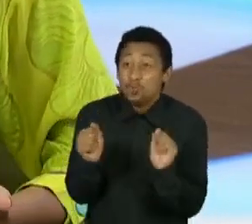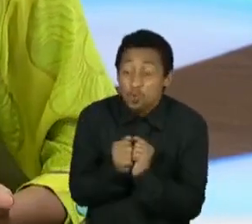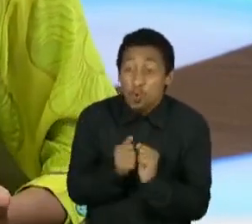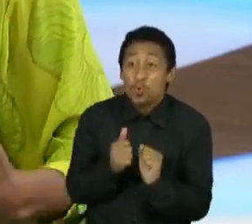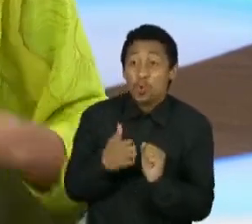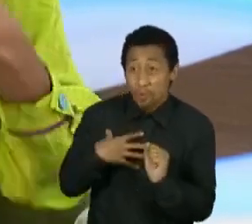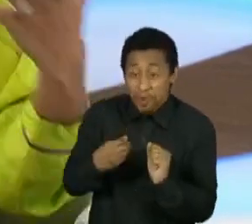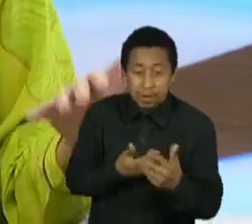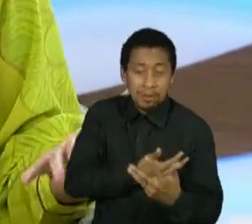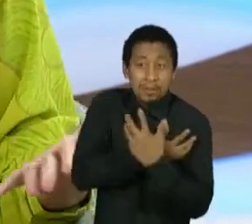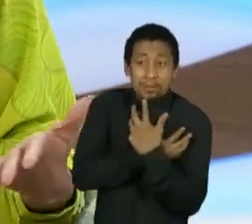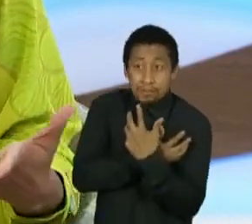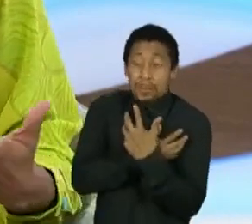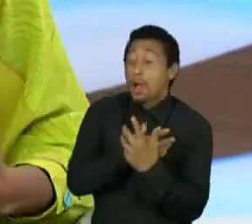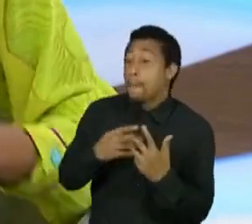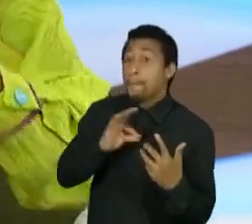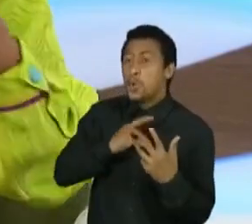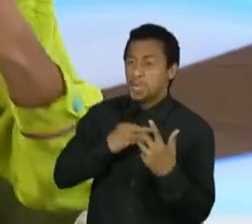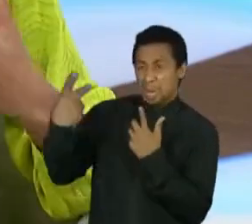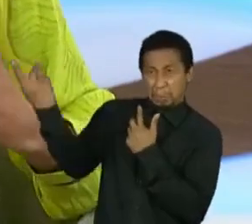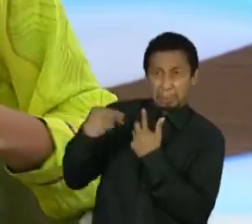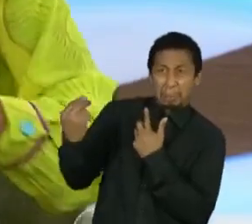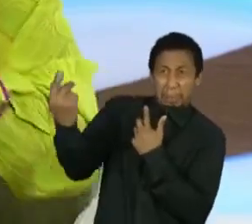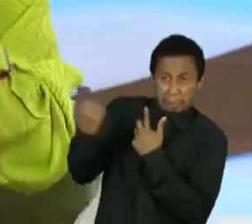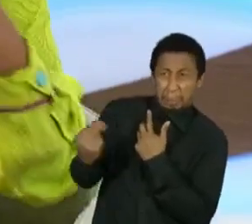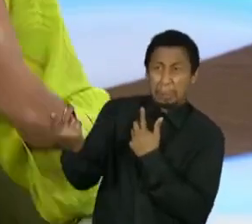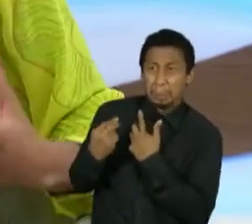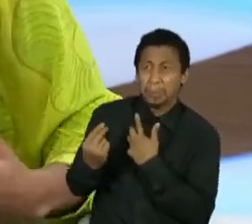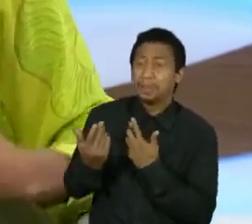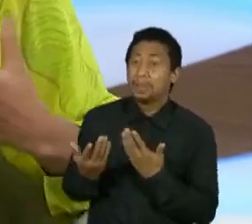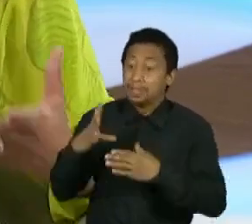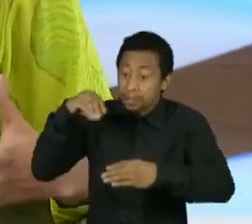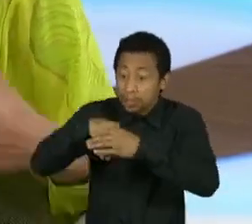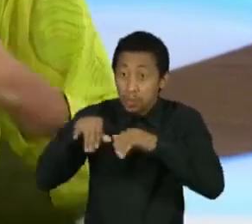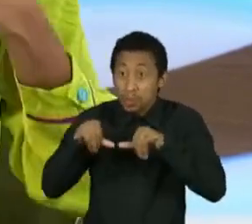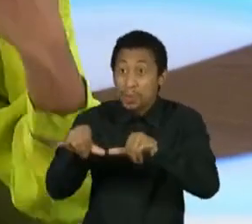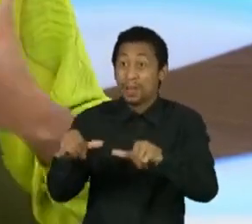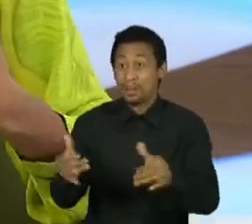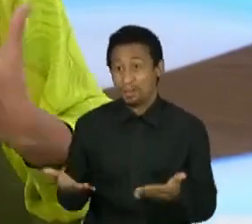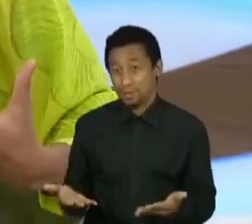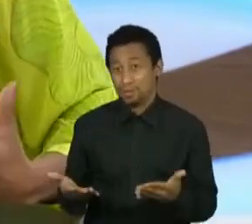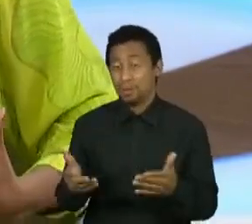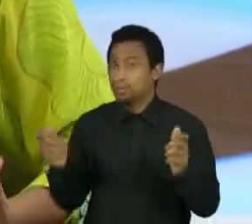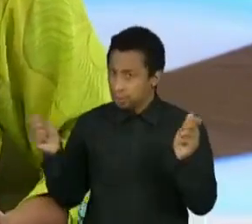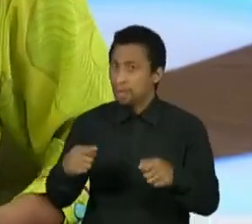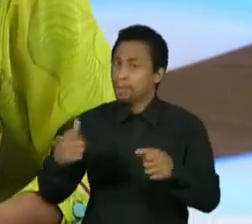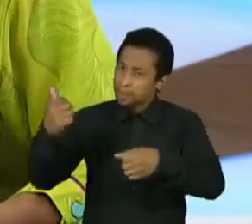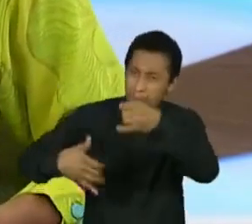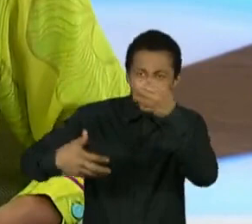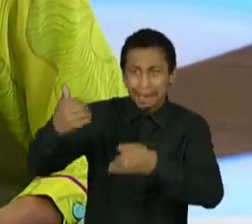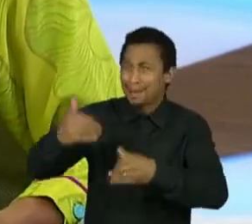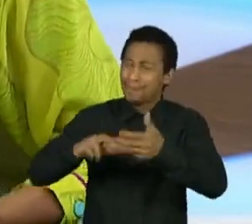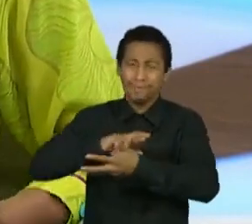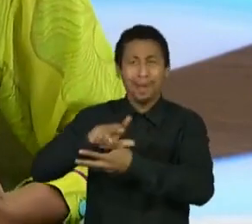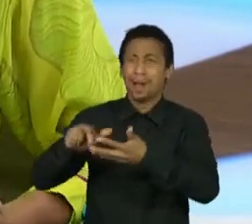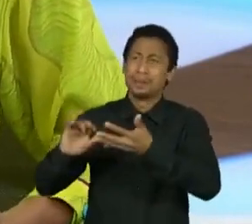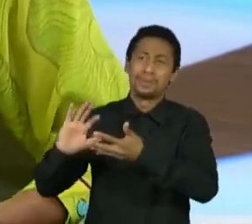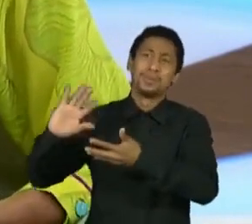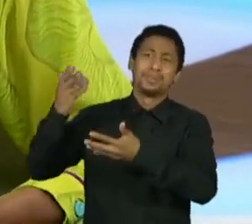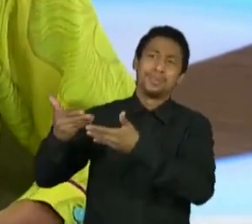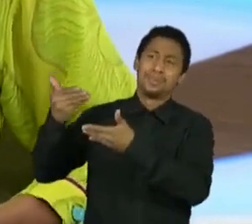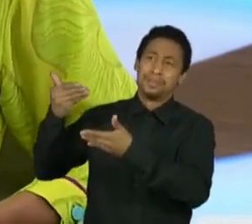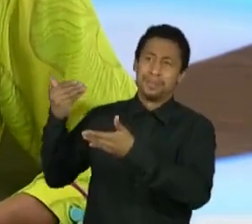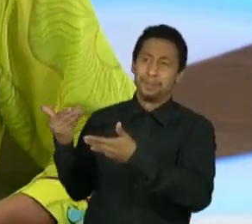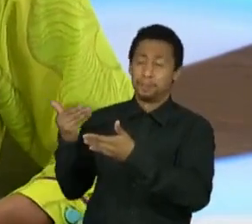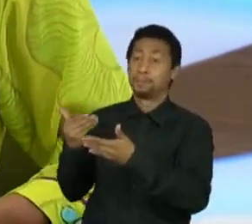colo, porque estava no mercado. Então, assim, a gente tem inúmeros exemplos que a gente poderia ficar aqui citando. Mas quando você